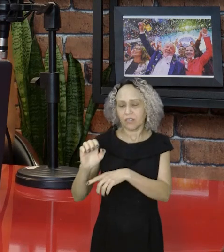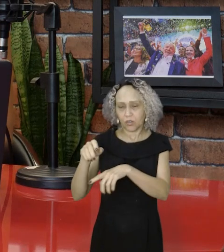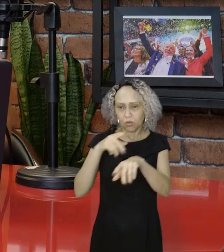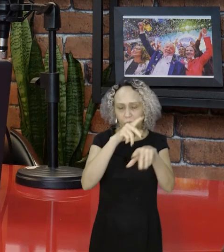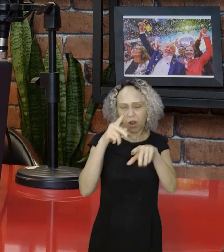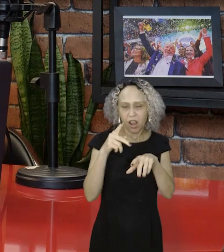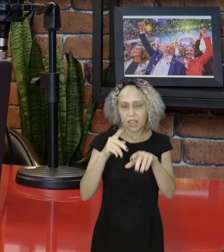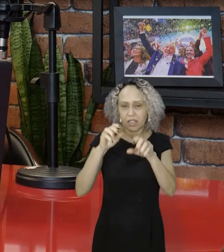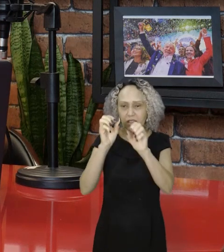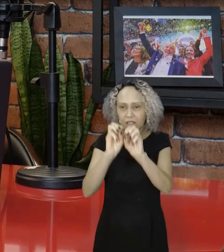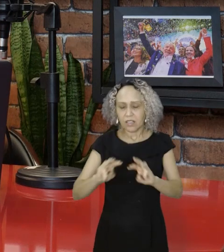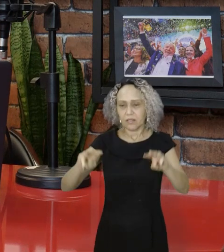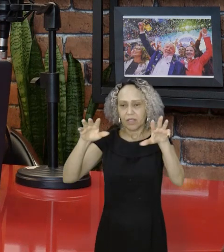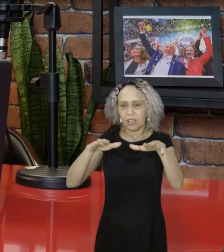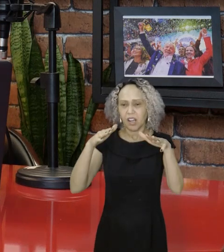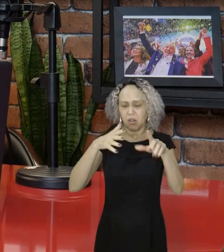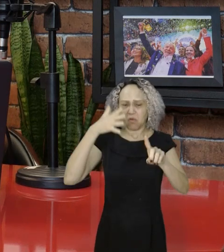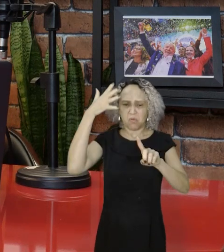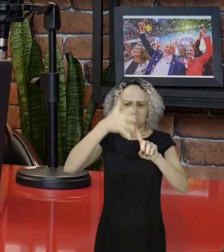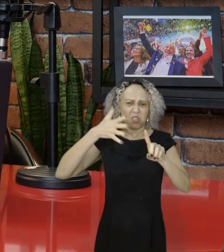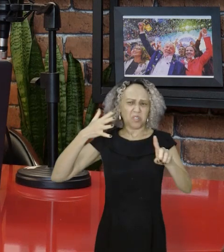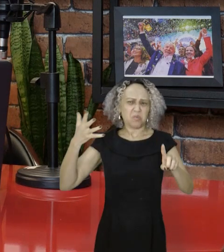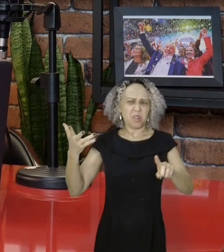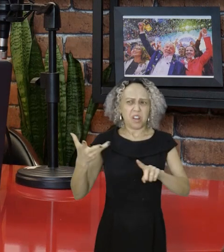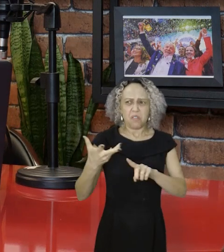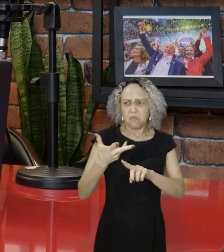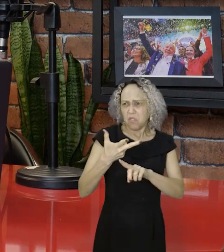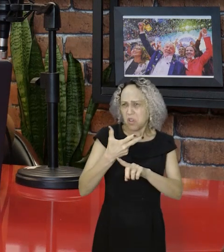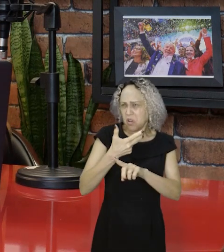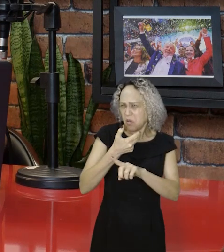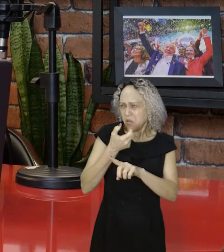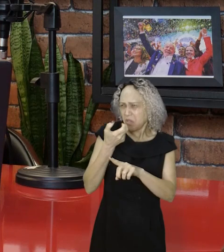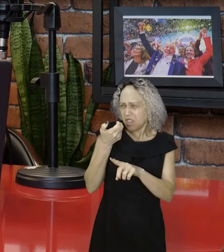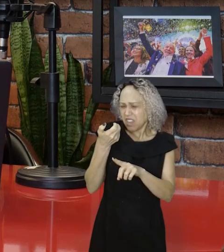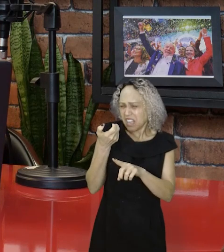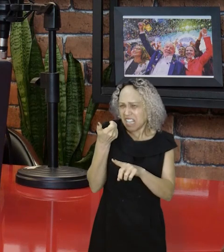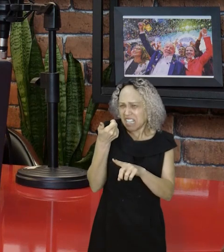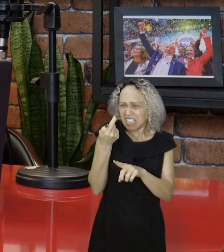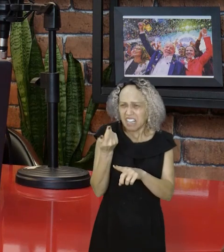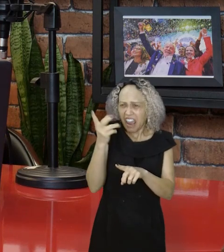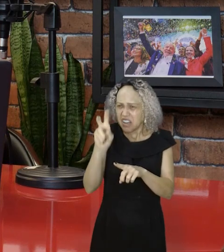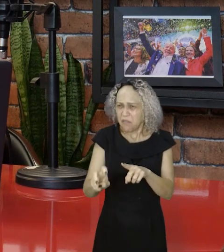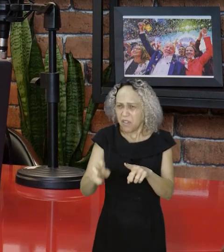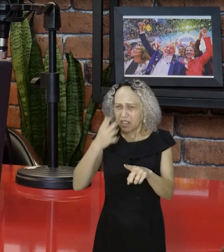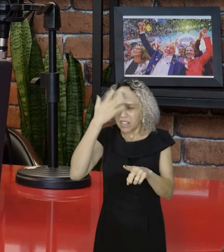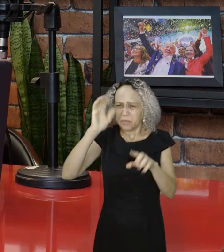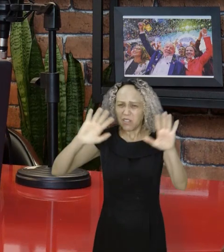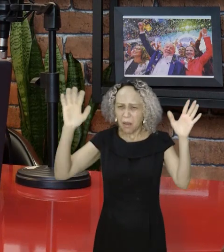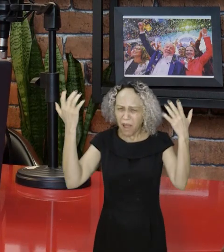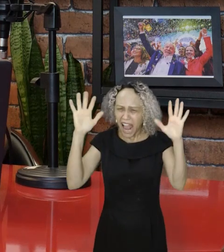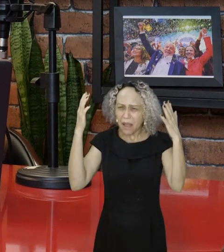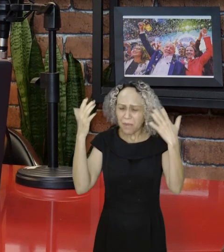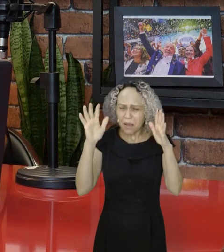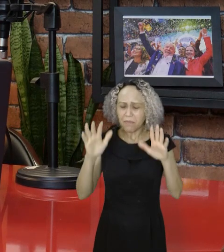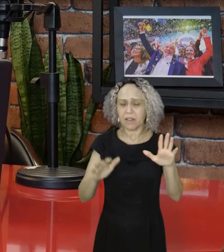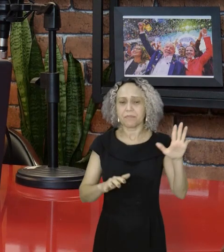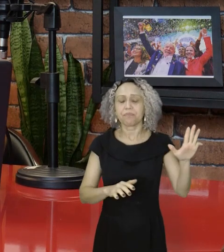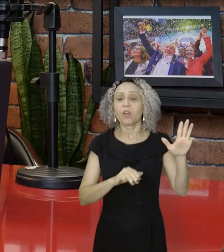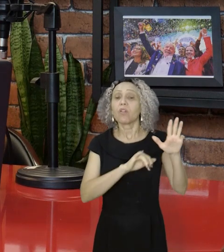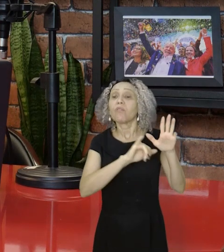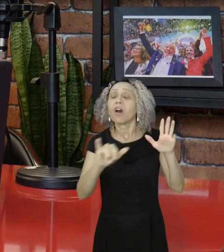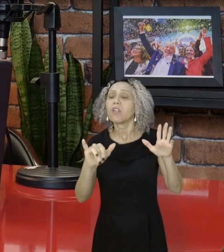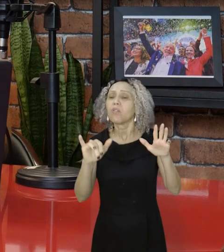da ONU, onde fez um discurso histórico e foi aplaudido em 7 momentos diferentes. Lula falou sobre a redução